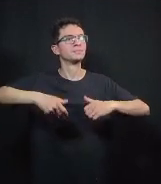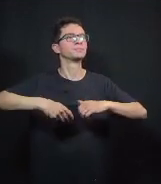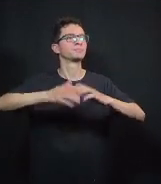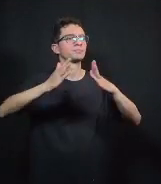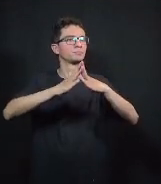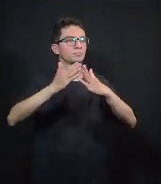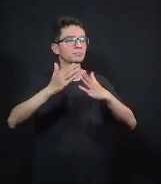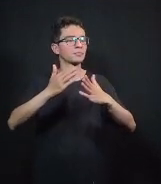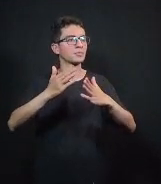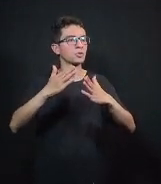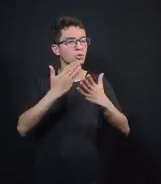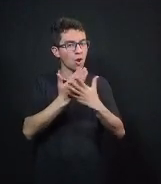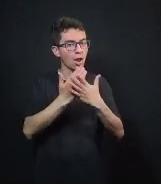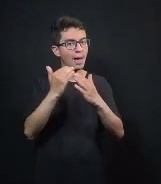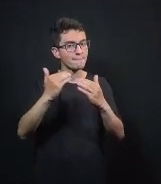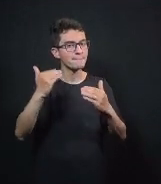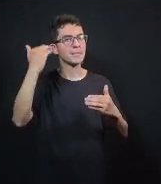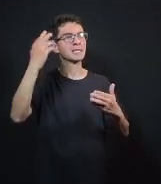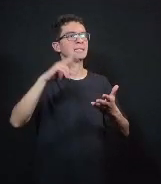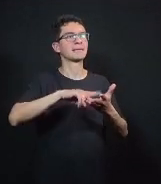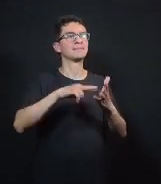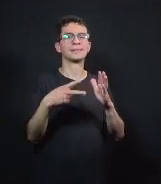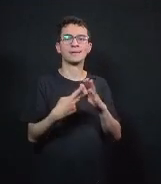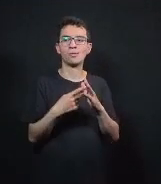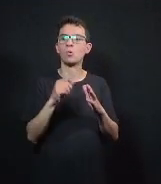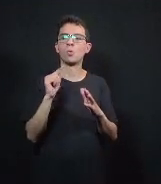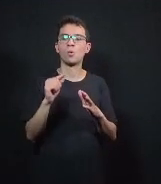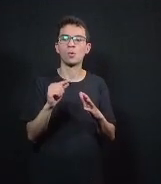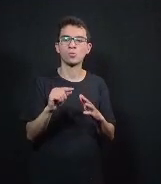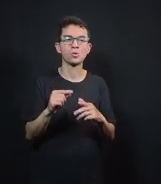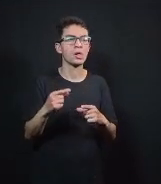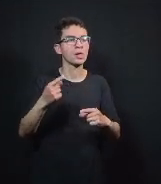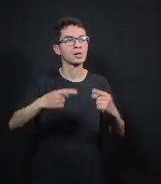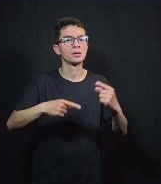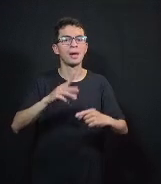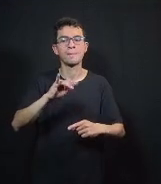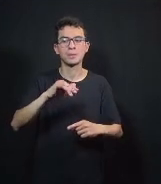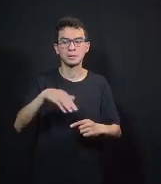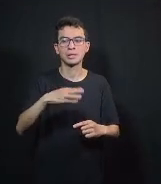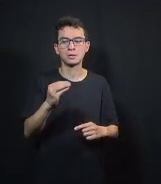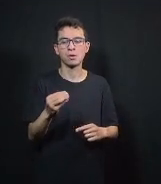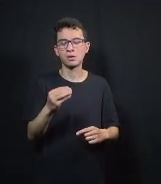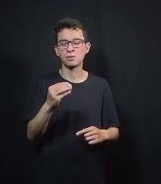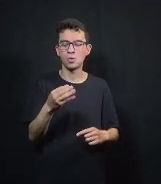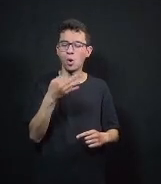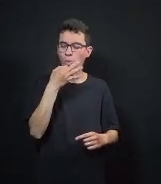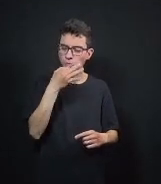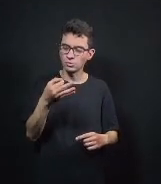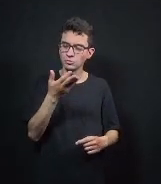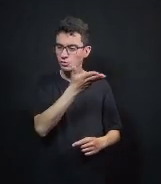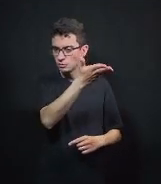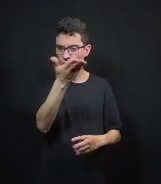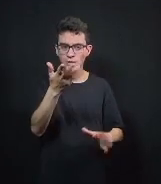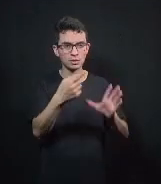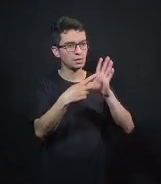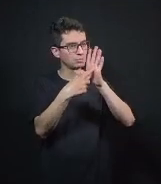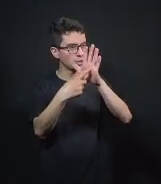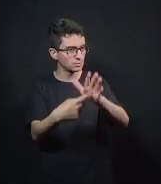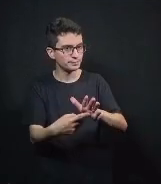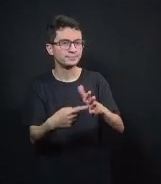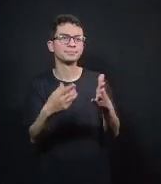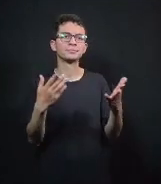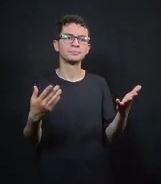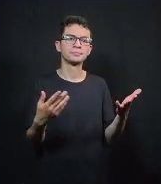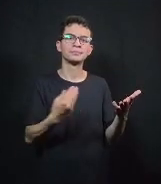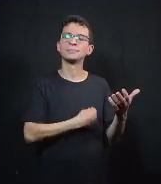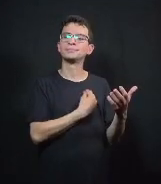escolaridade, o que não necessariamente quer dizer maior politização, porque eu acho que esse foi um ponto que você trouxe, né, Juliano? Mas existe